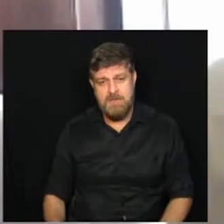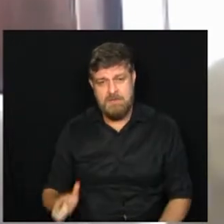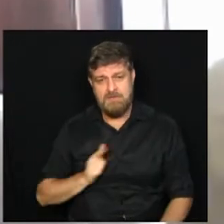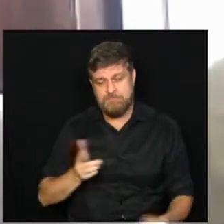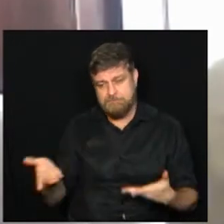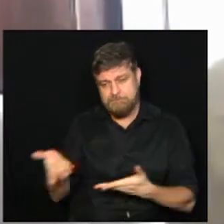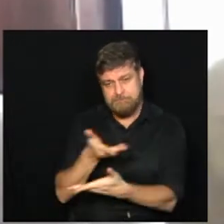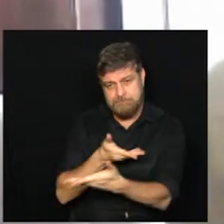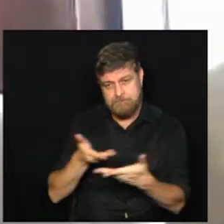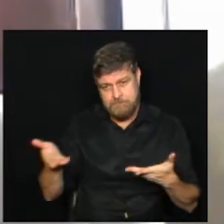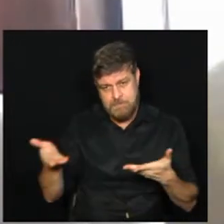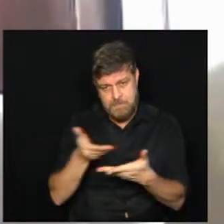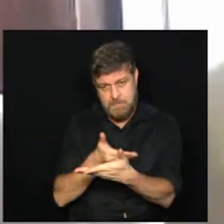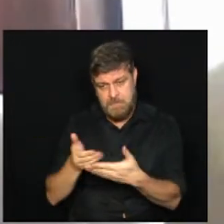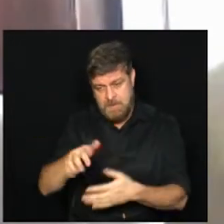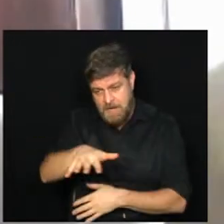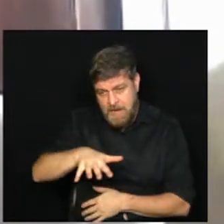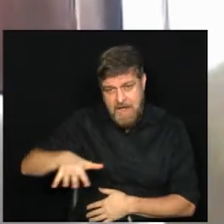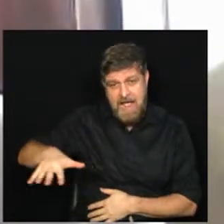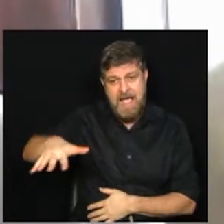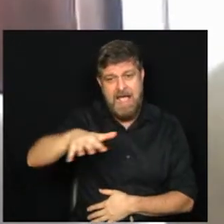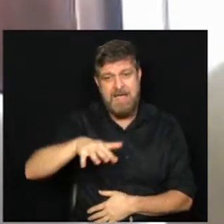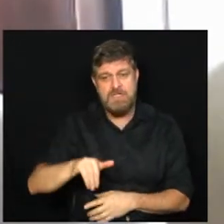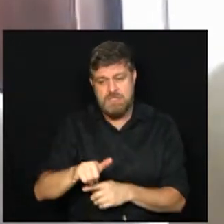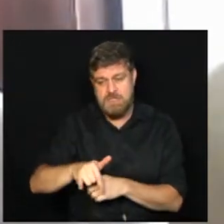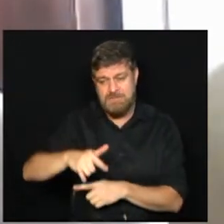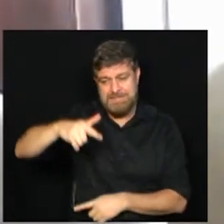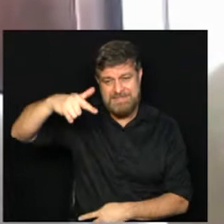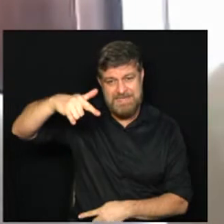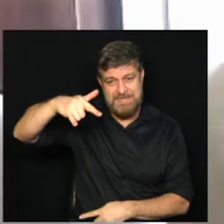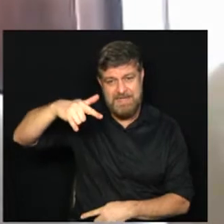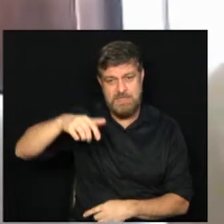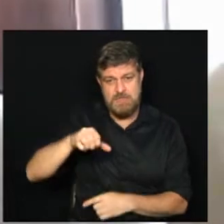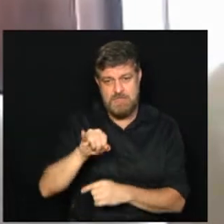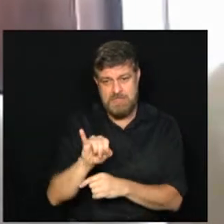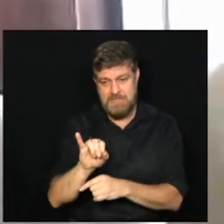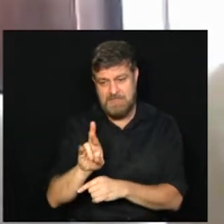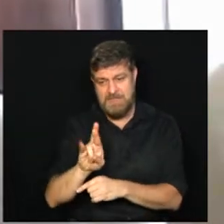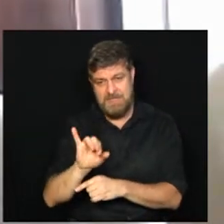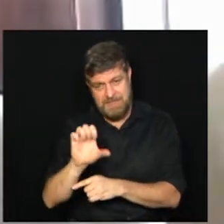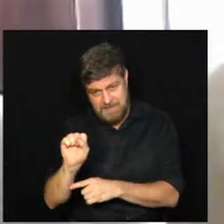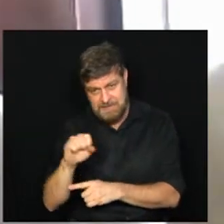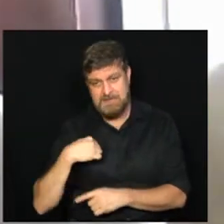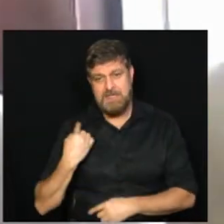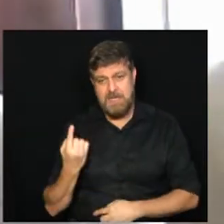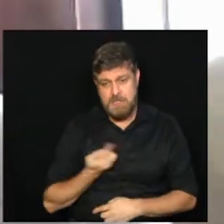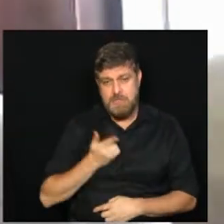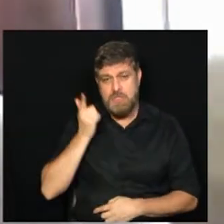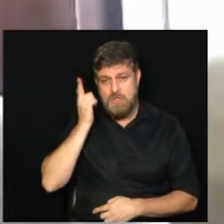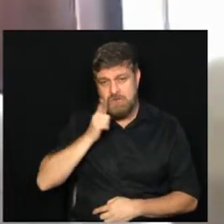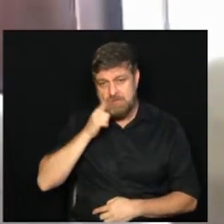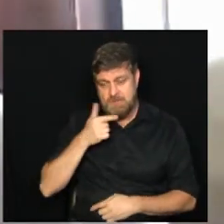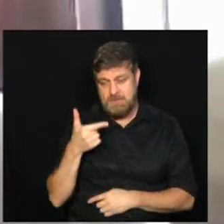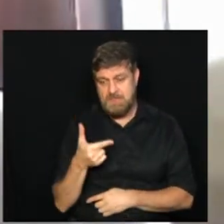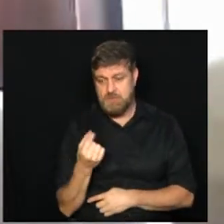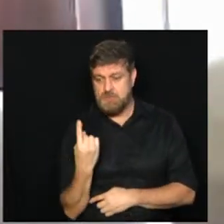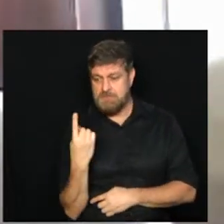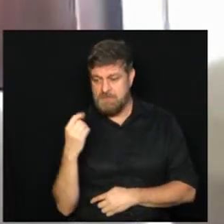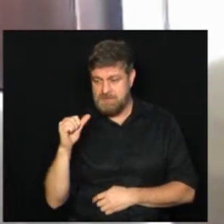Intersetorial 2 Noroeste, ali da região do Satélite Íris. Desde 2019 a gente vem acompanhando.